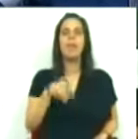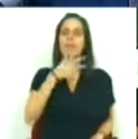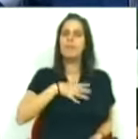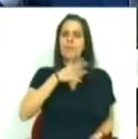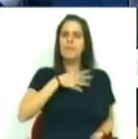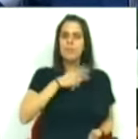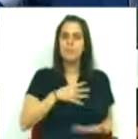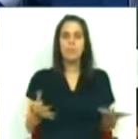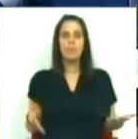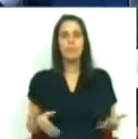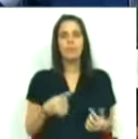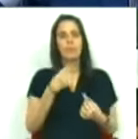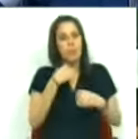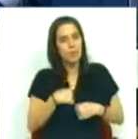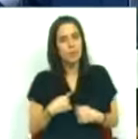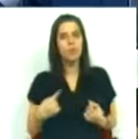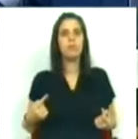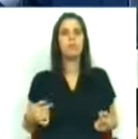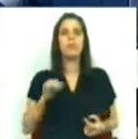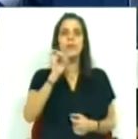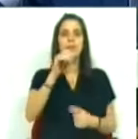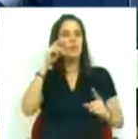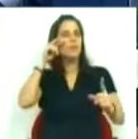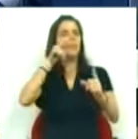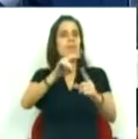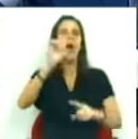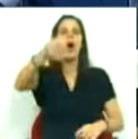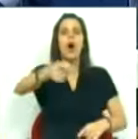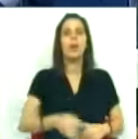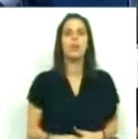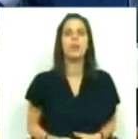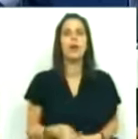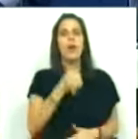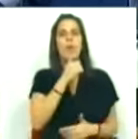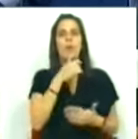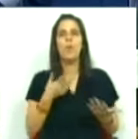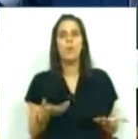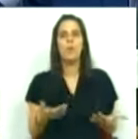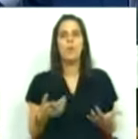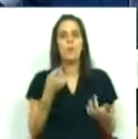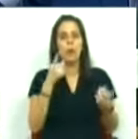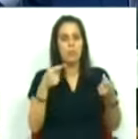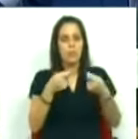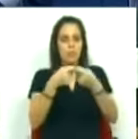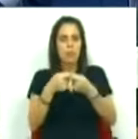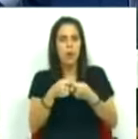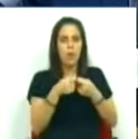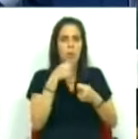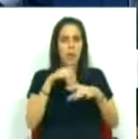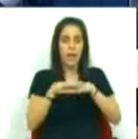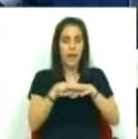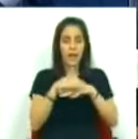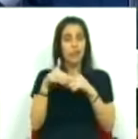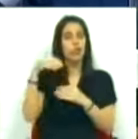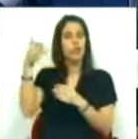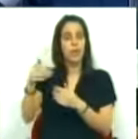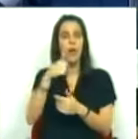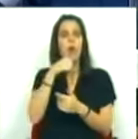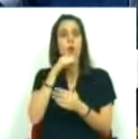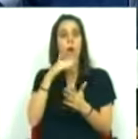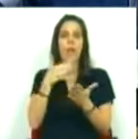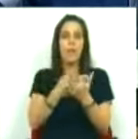nos explicasse ou que partilhasse connosco a sua visão sobre como é que o reajustamento da rede externa